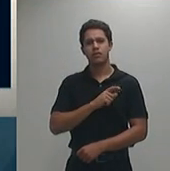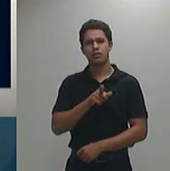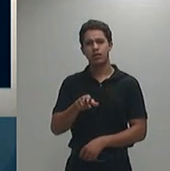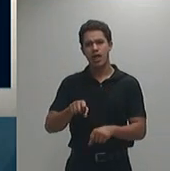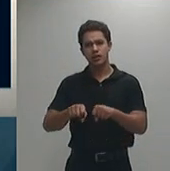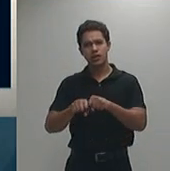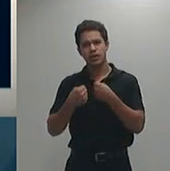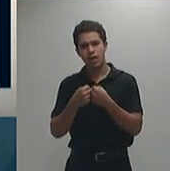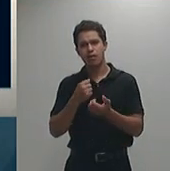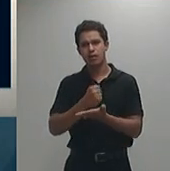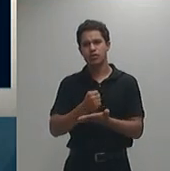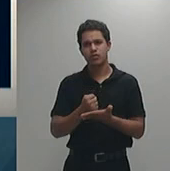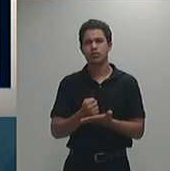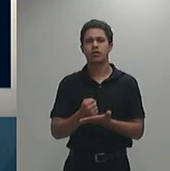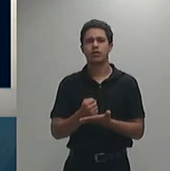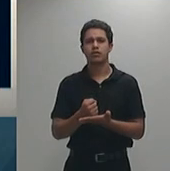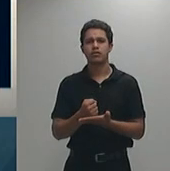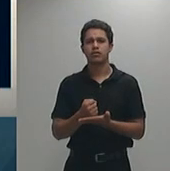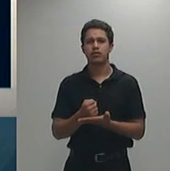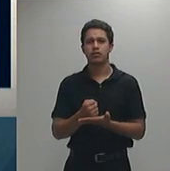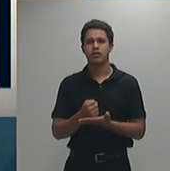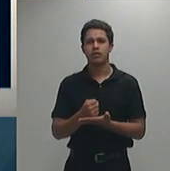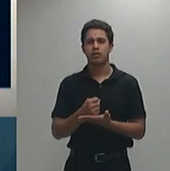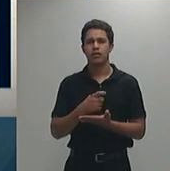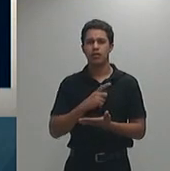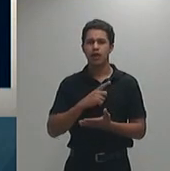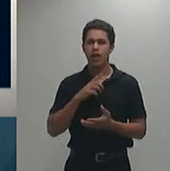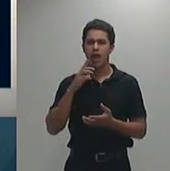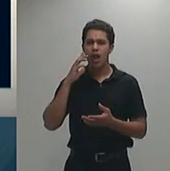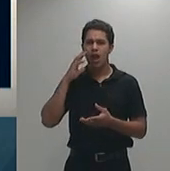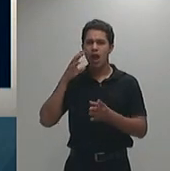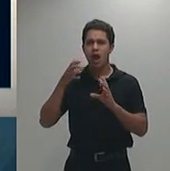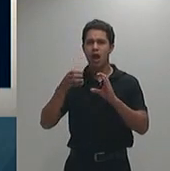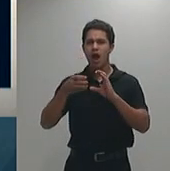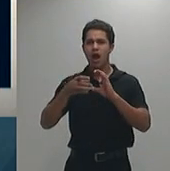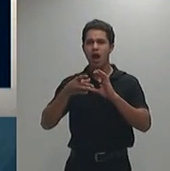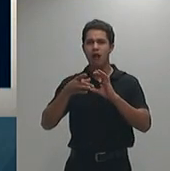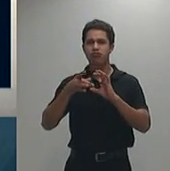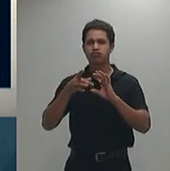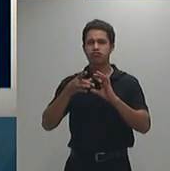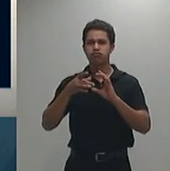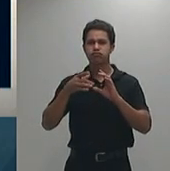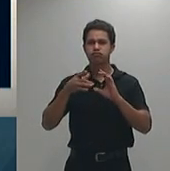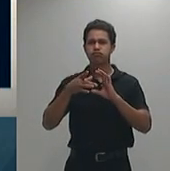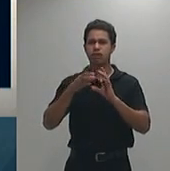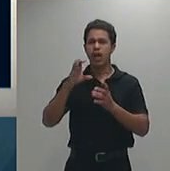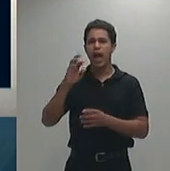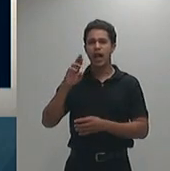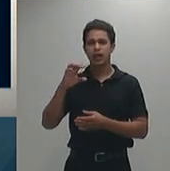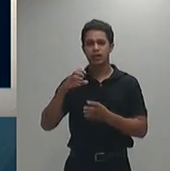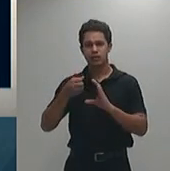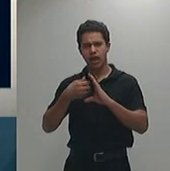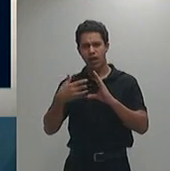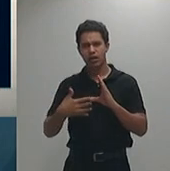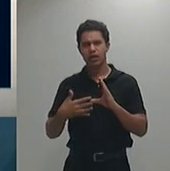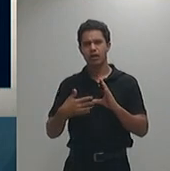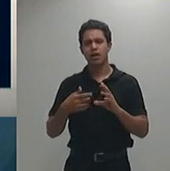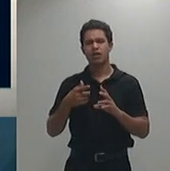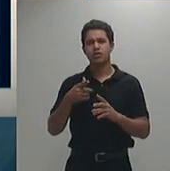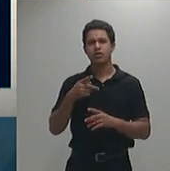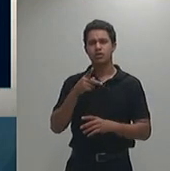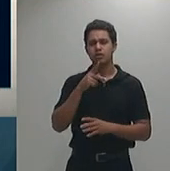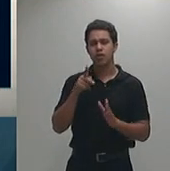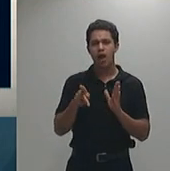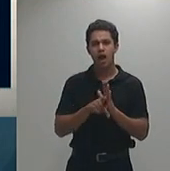contrato ela se caracteriza como ato eles tipo e que gera para o beneficiário